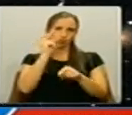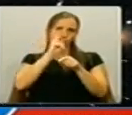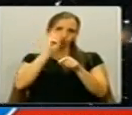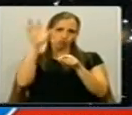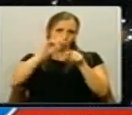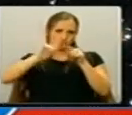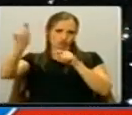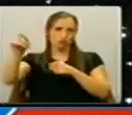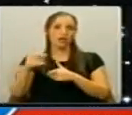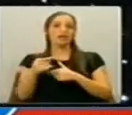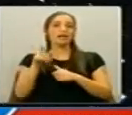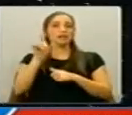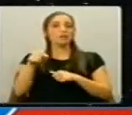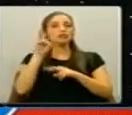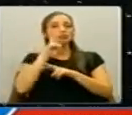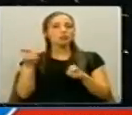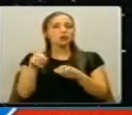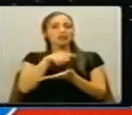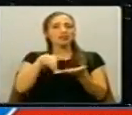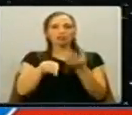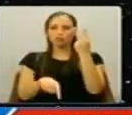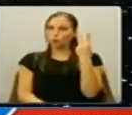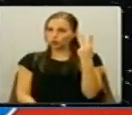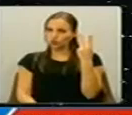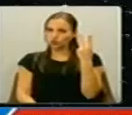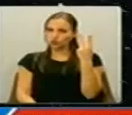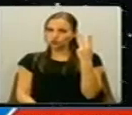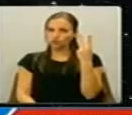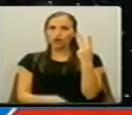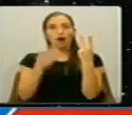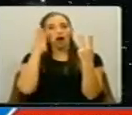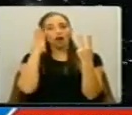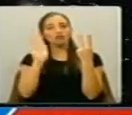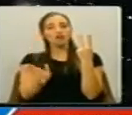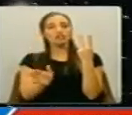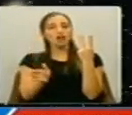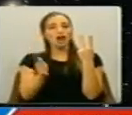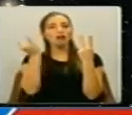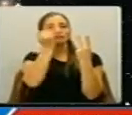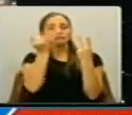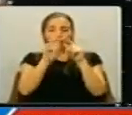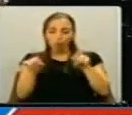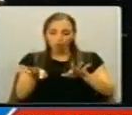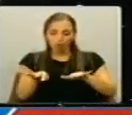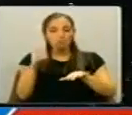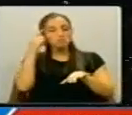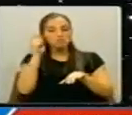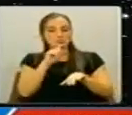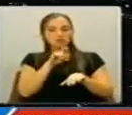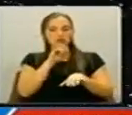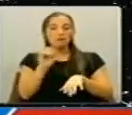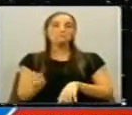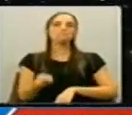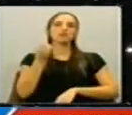descobrir aqui dois discos que até já estavam previstos nas simulações dos computadores, mas que pela primeira